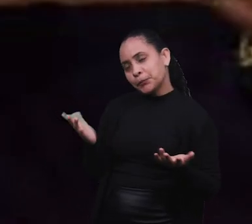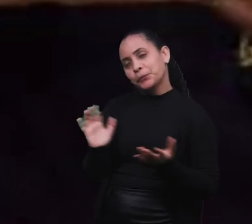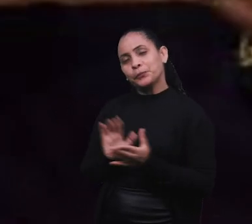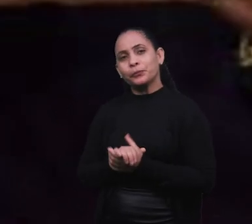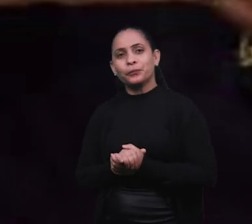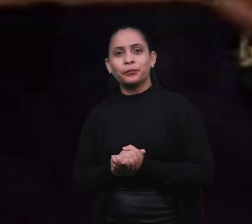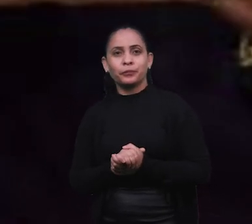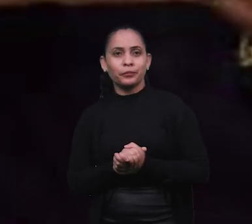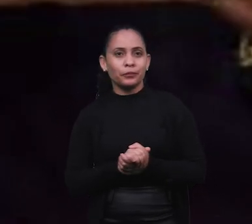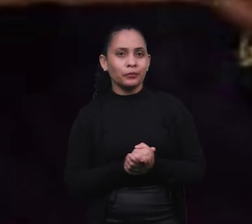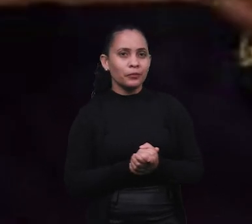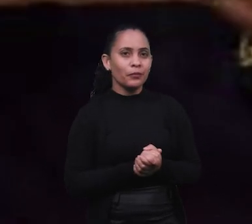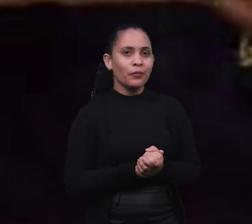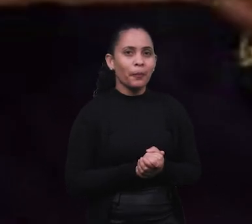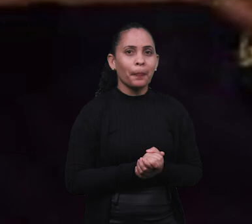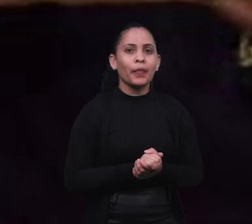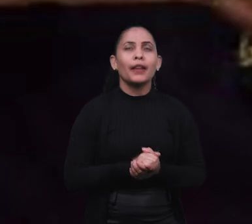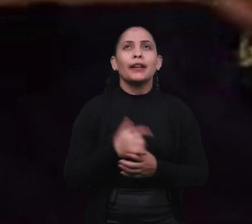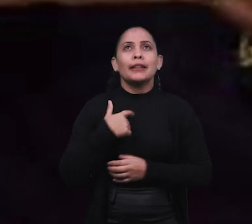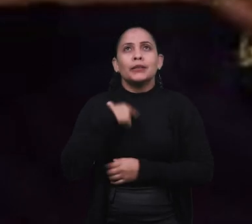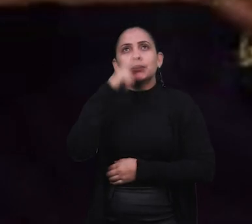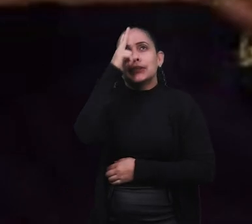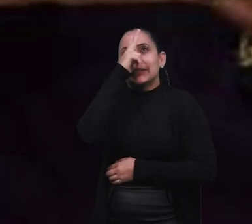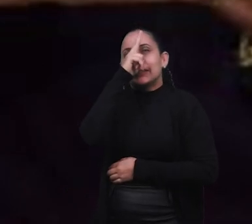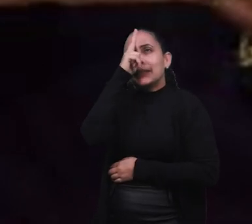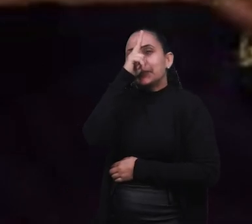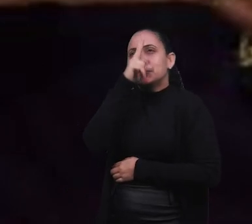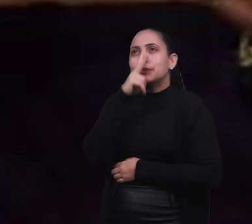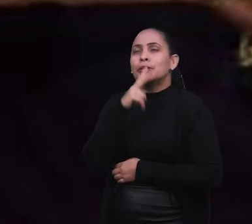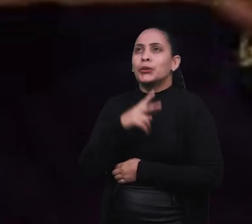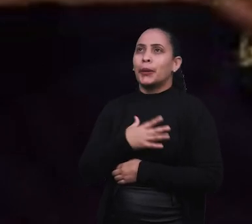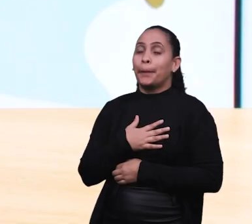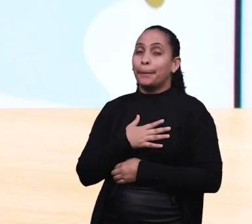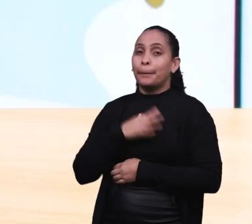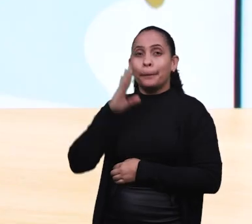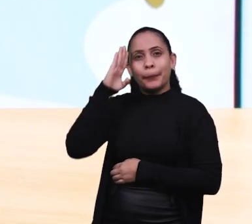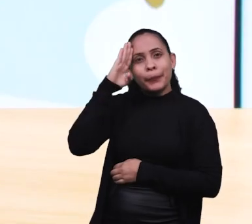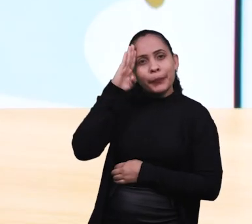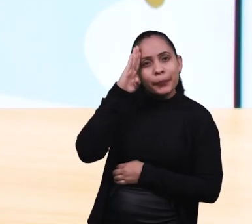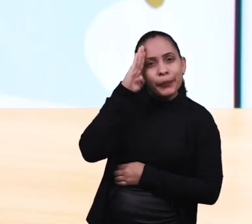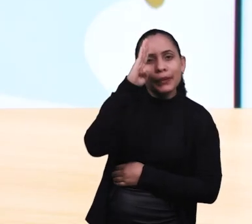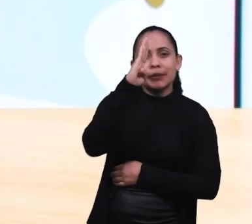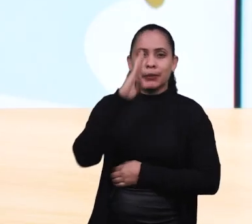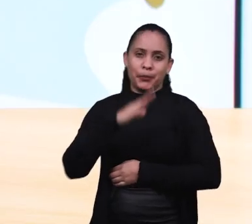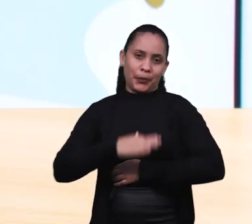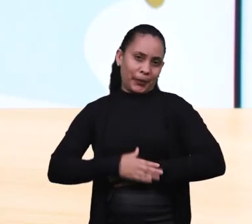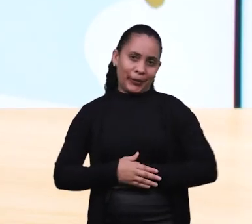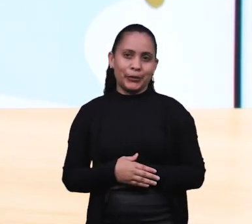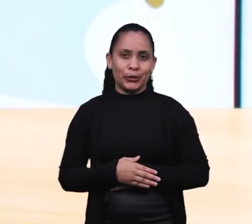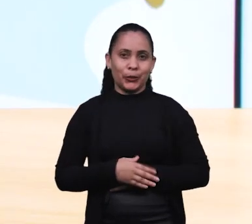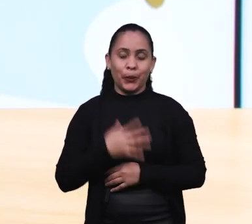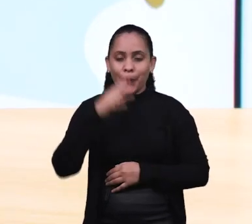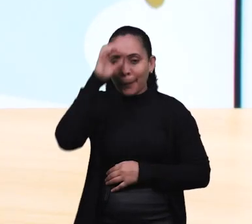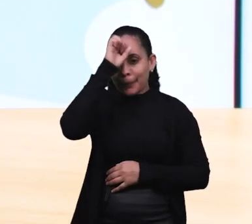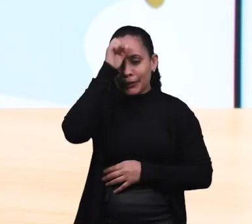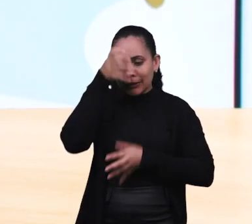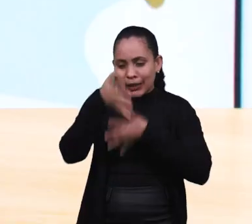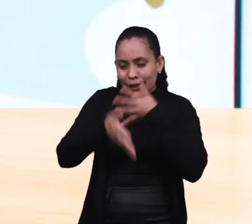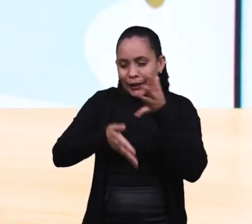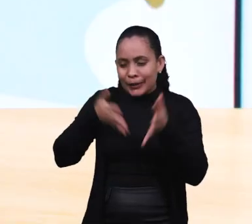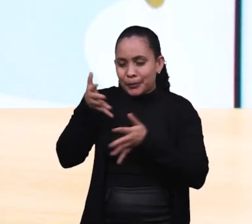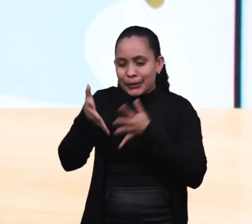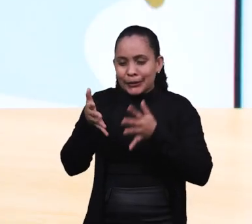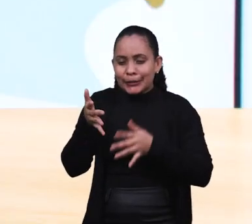Então, eu lembro da minha jornada, principalmente na obra, quando eu aprendi Libras, quando eu tive meu